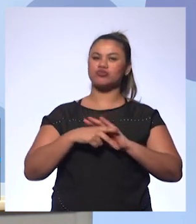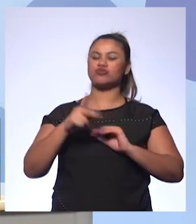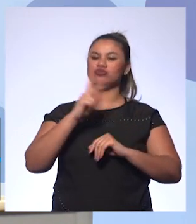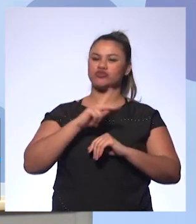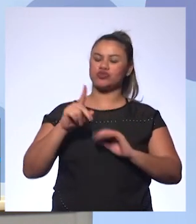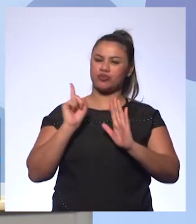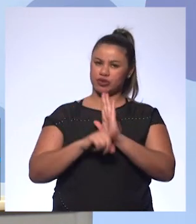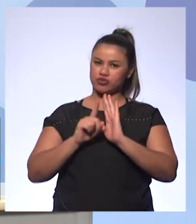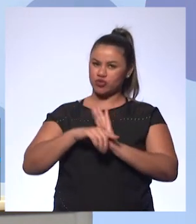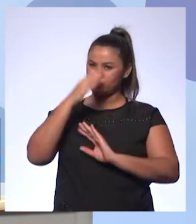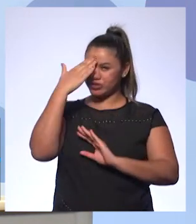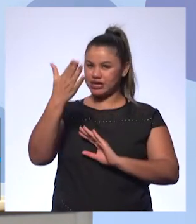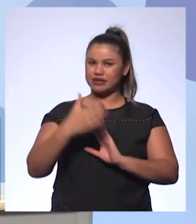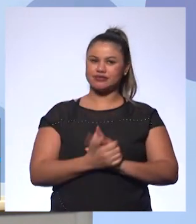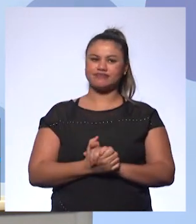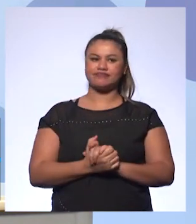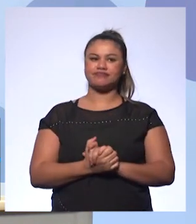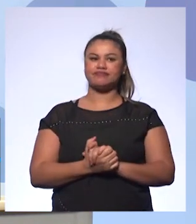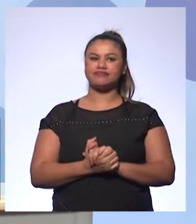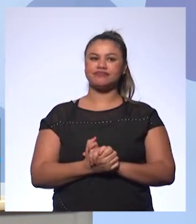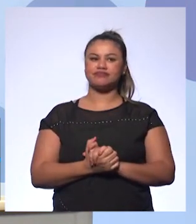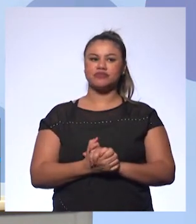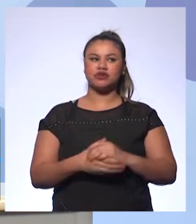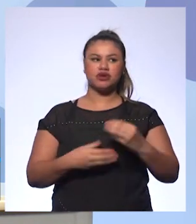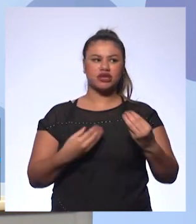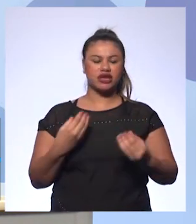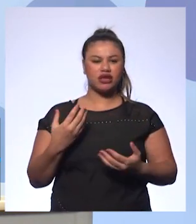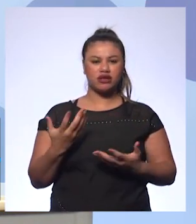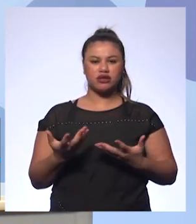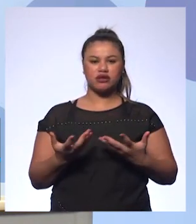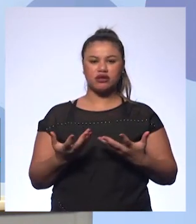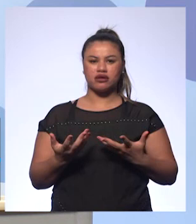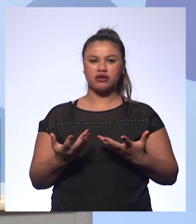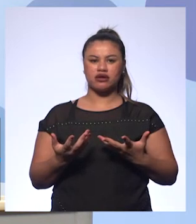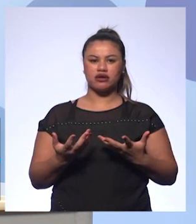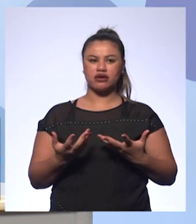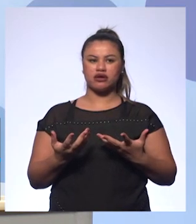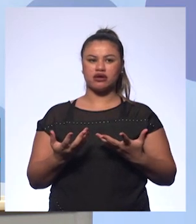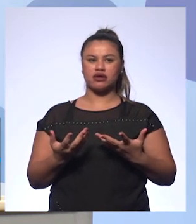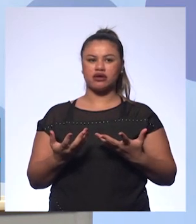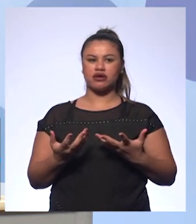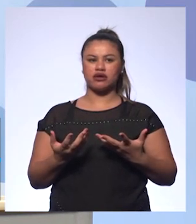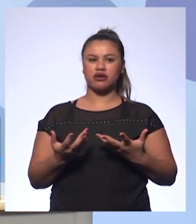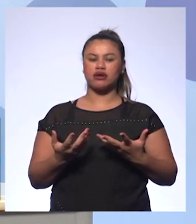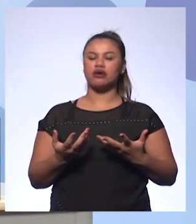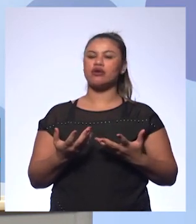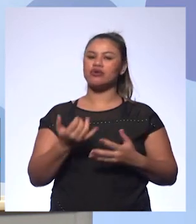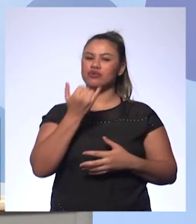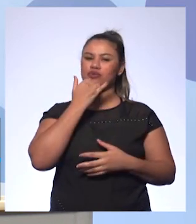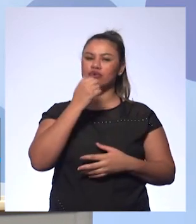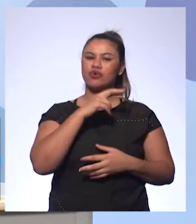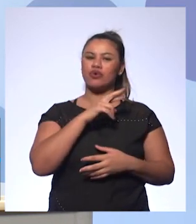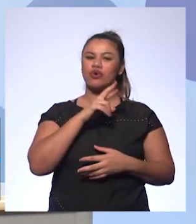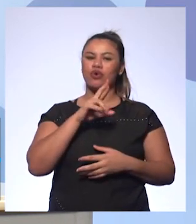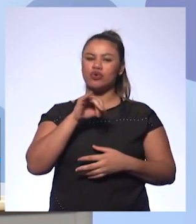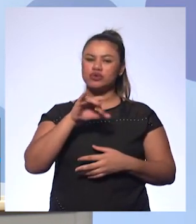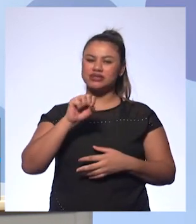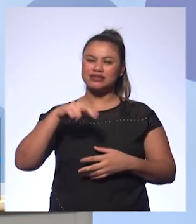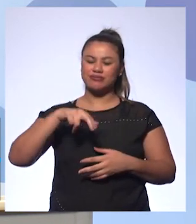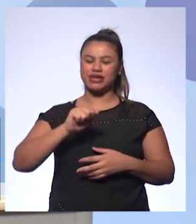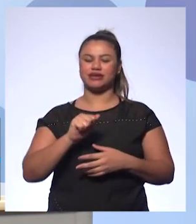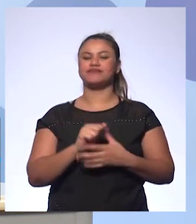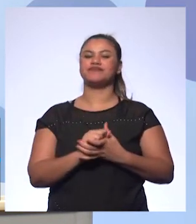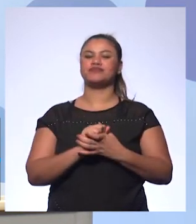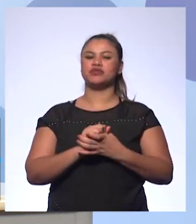que um professor perguntou muito obrigada a professora Rosana escreveu a Amy sorry a professora Carla